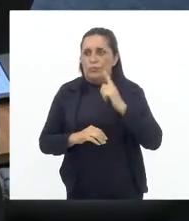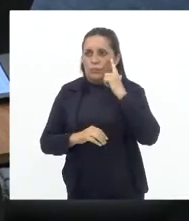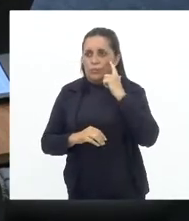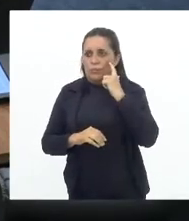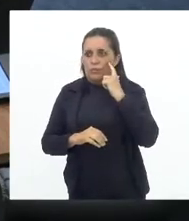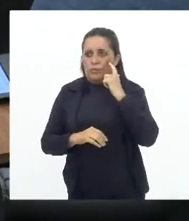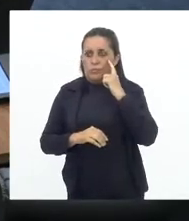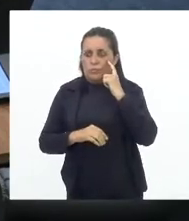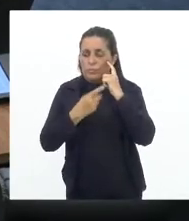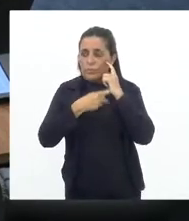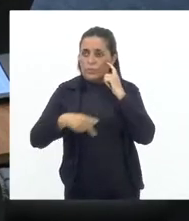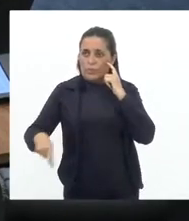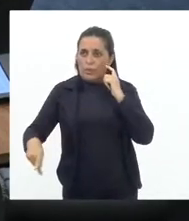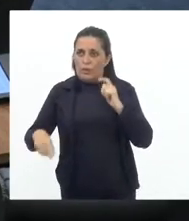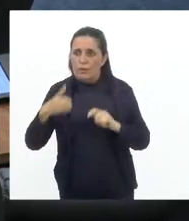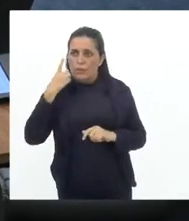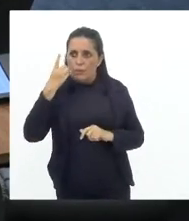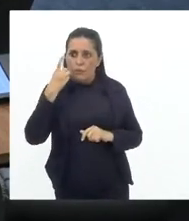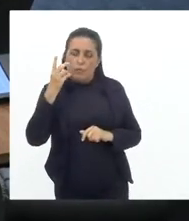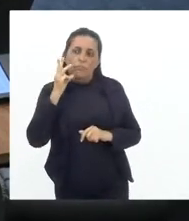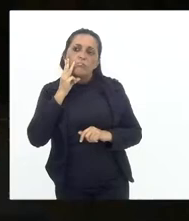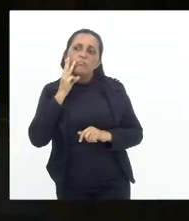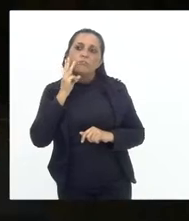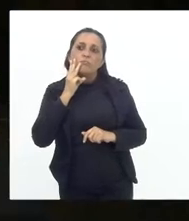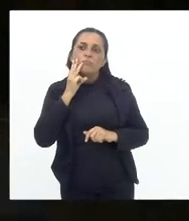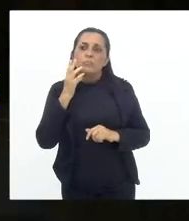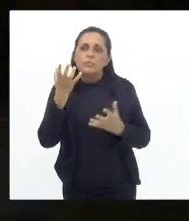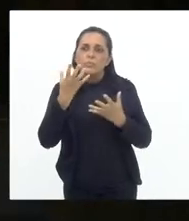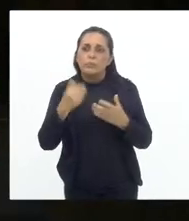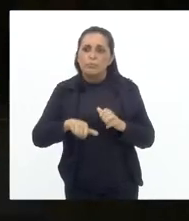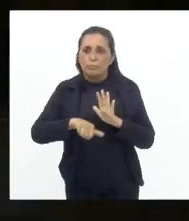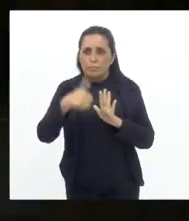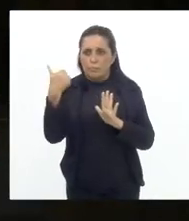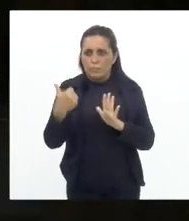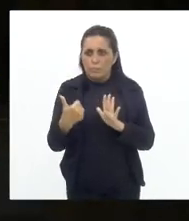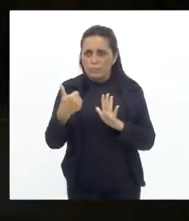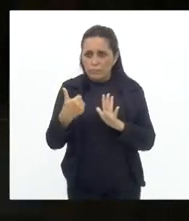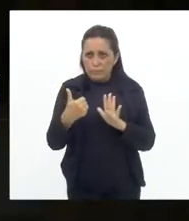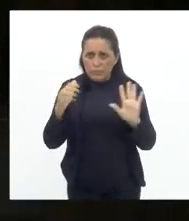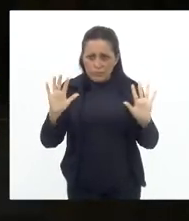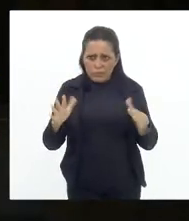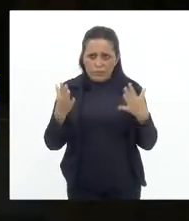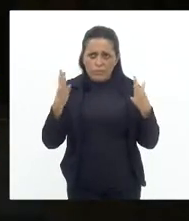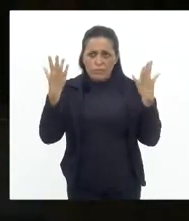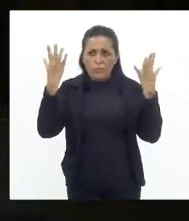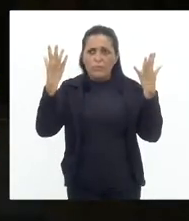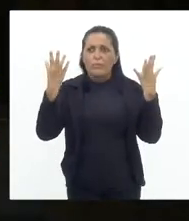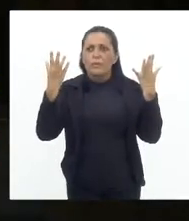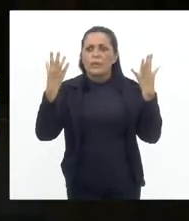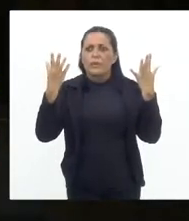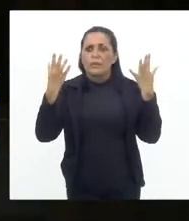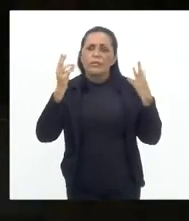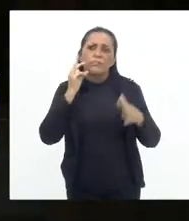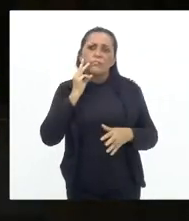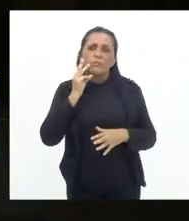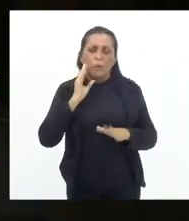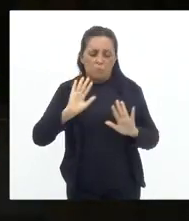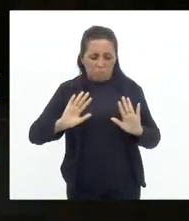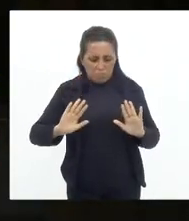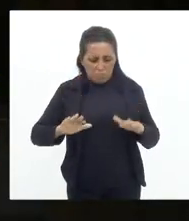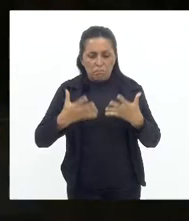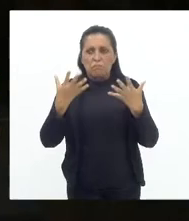o seu presidente da prova André Carneiro em primeiro lugar em lista e elogiar a iniciativa do Deputado waldeck Carneiro